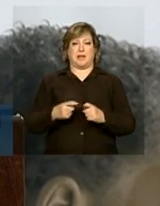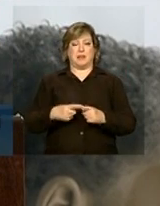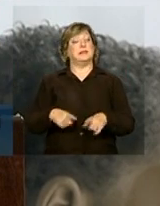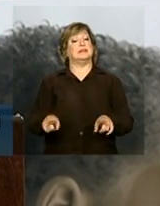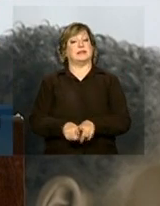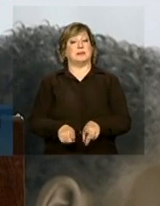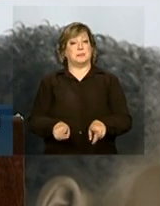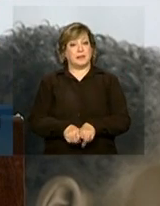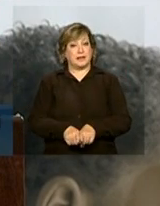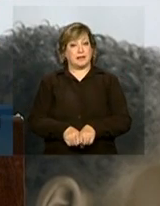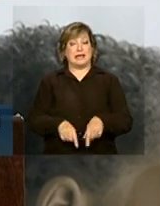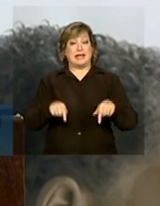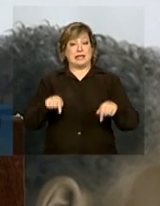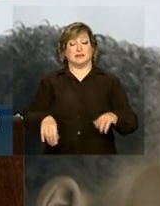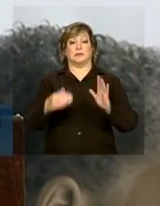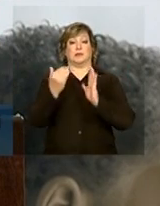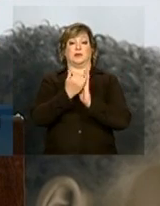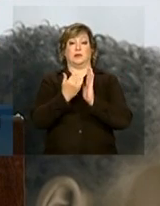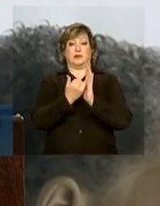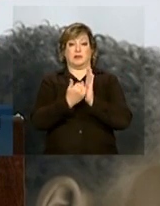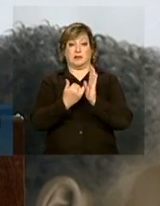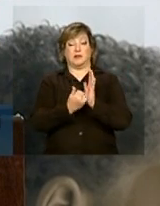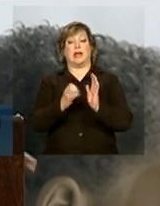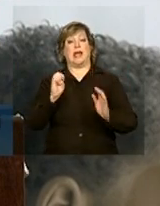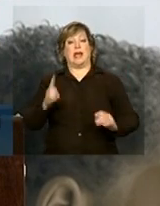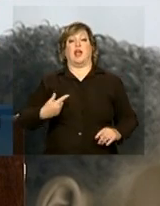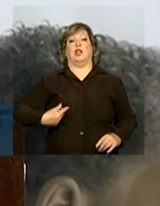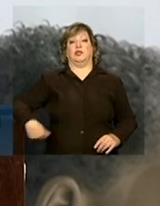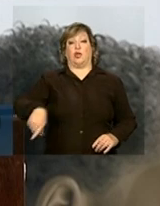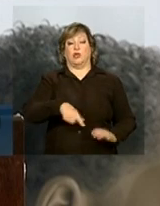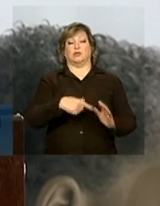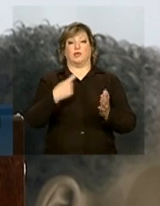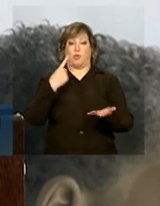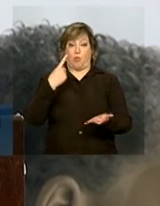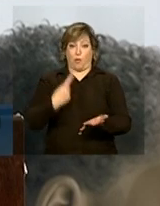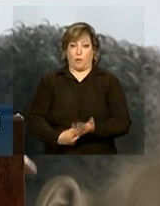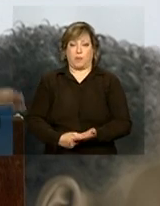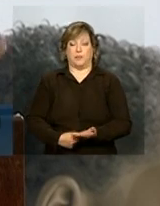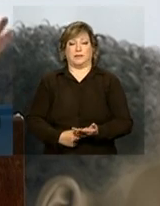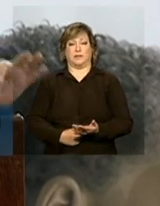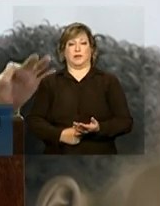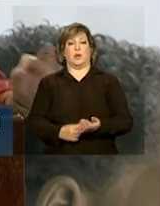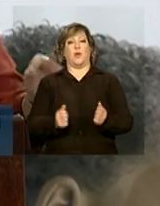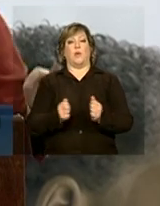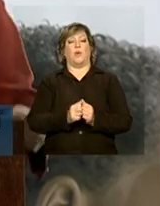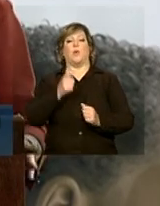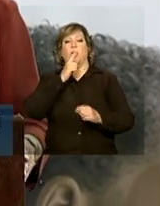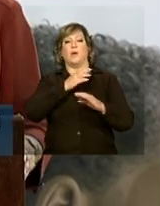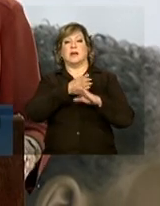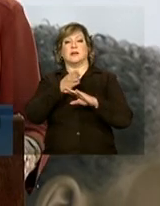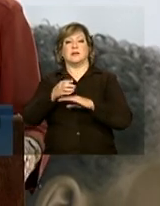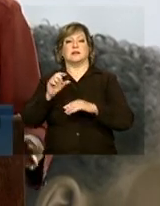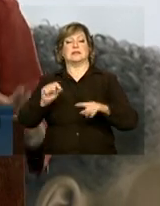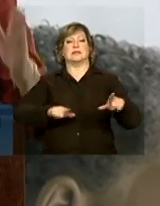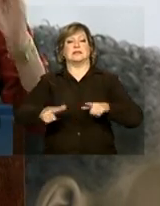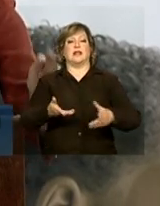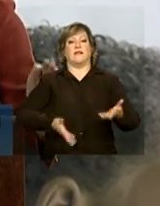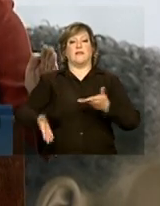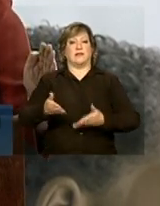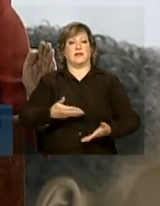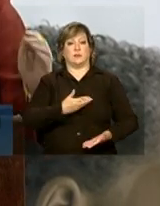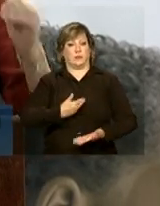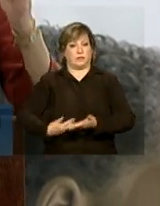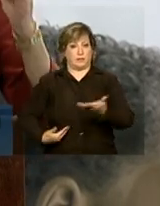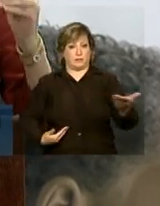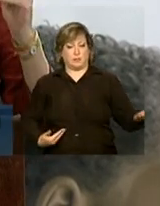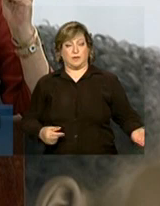esse programa é o nosso compromisso com o acesso a serviços públicos. No